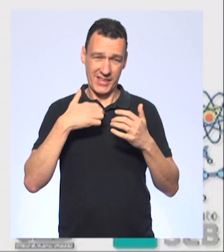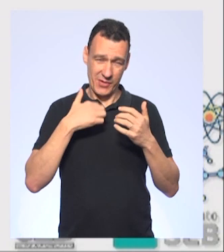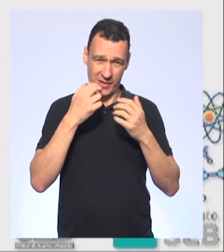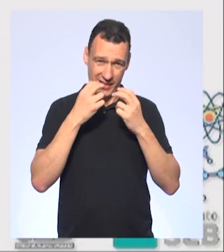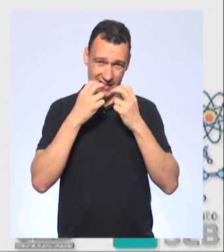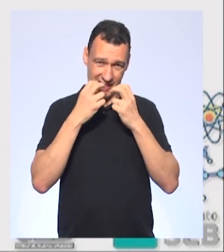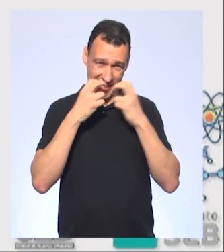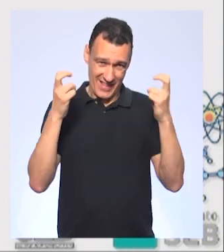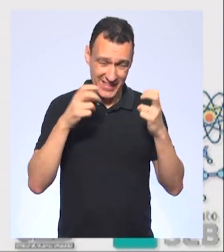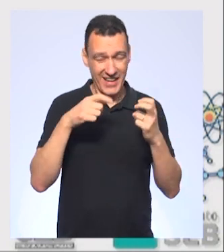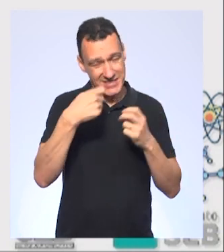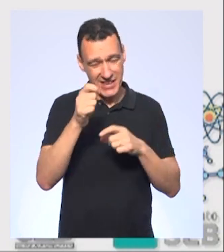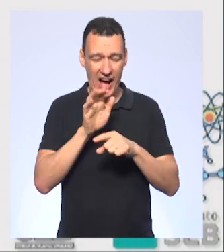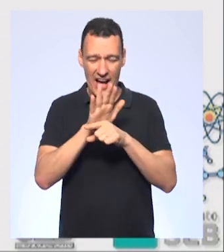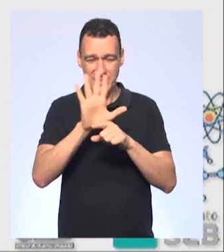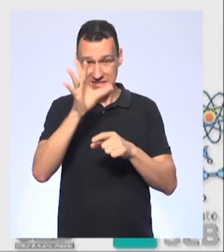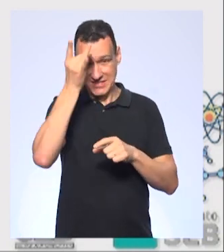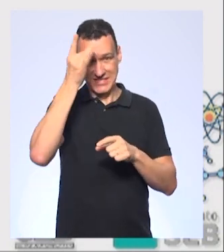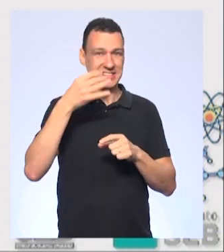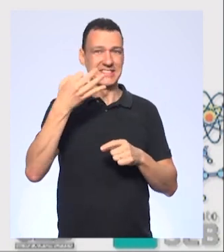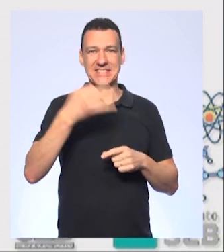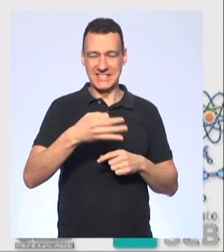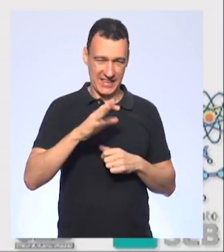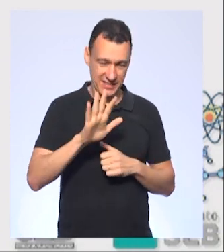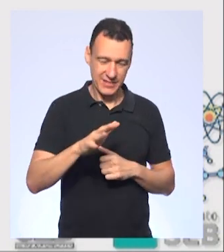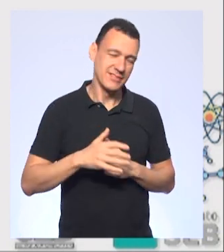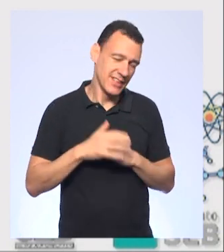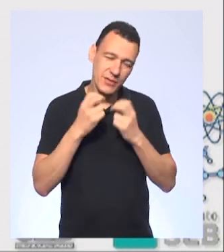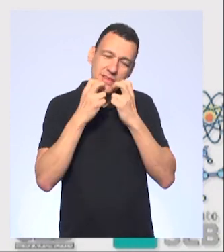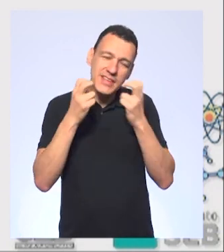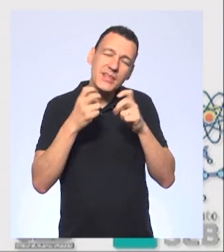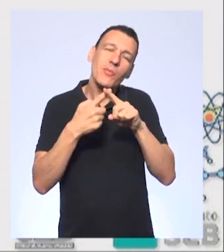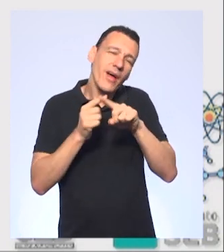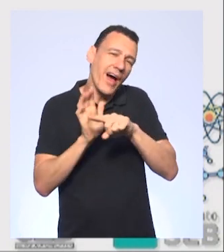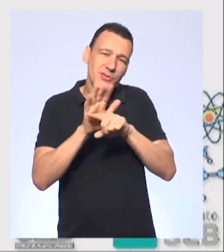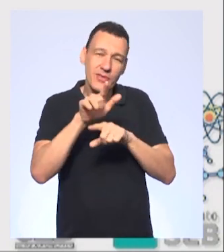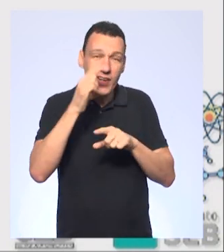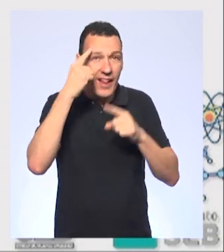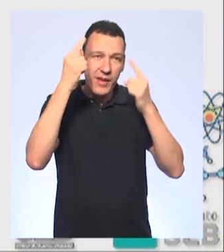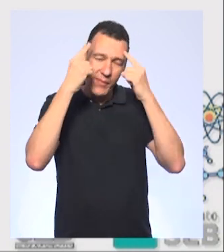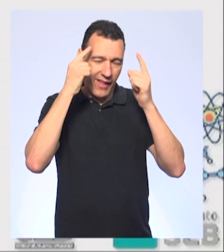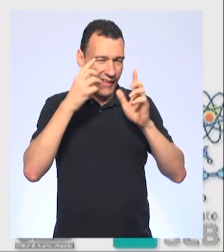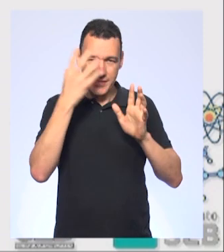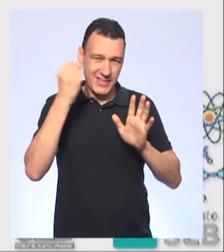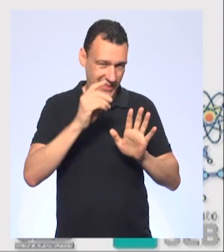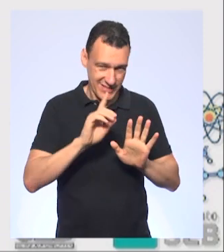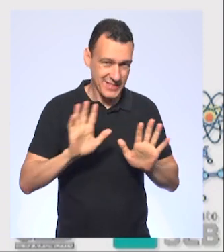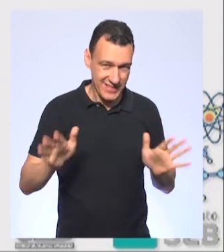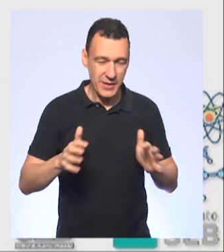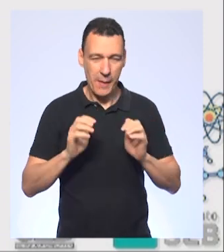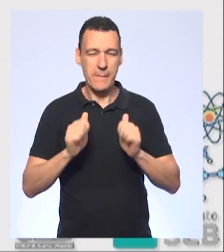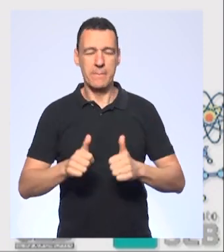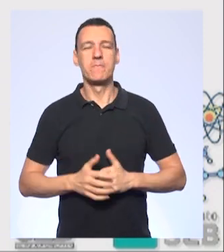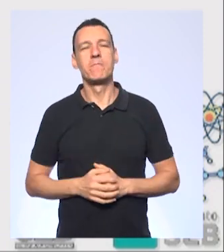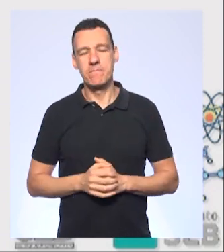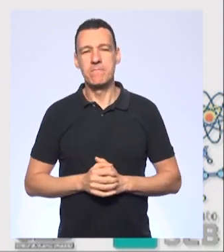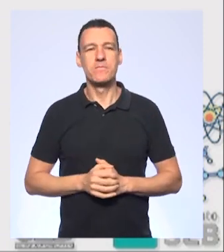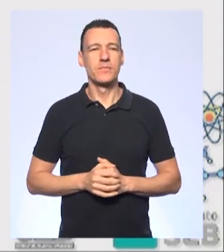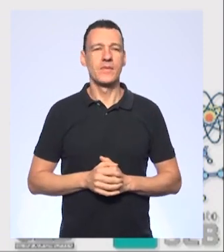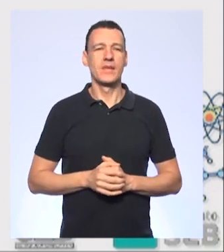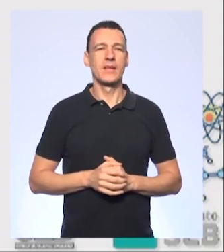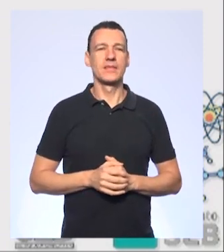quero que você lembre. Falou, sabe aquele cara que fica gritando? Era gritando para você lembrar. É para você ser diferente da galera. Tamo junto, tá? Tamo